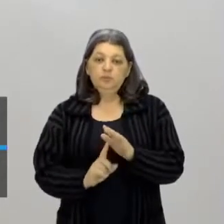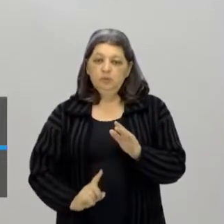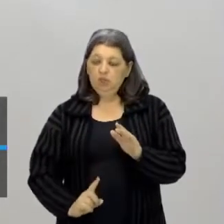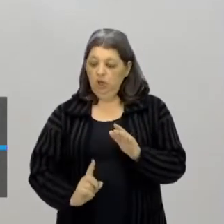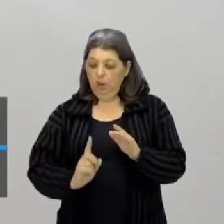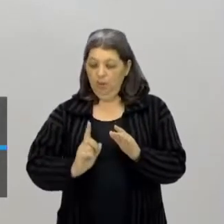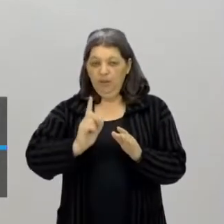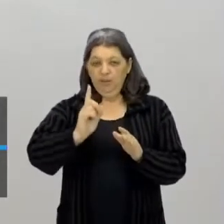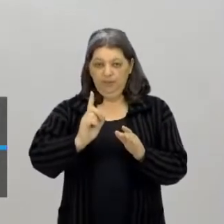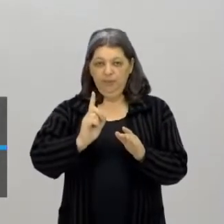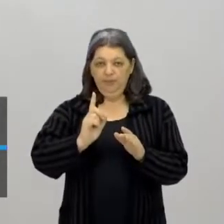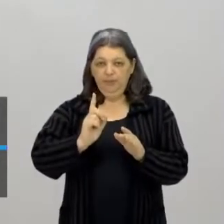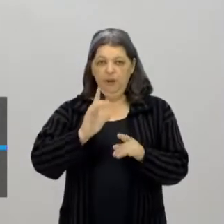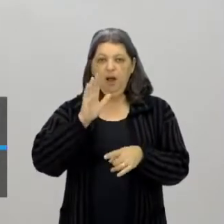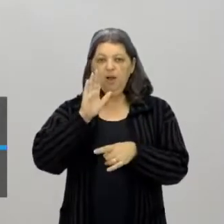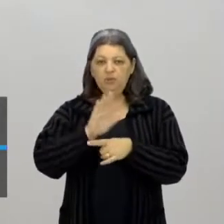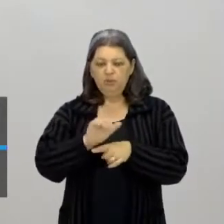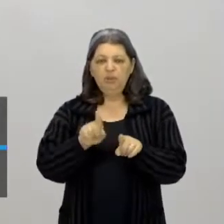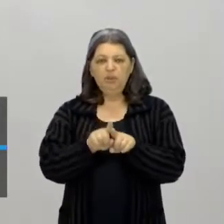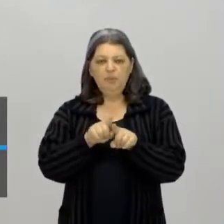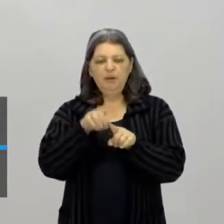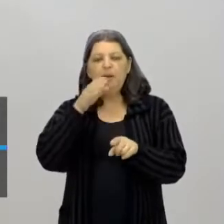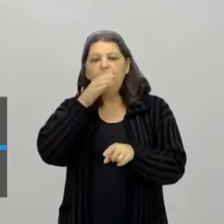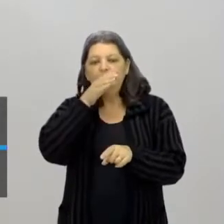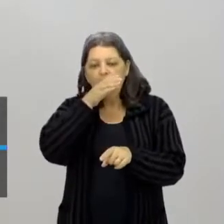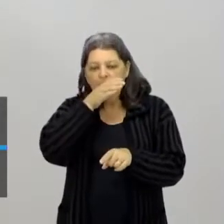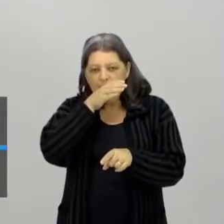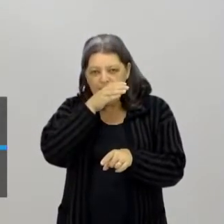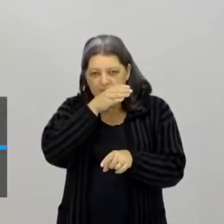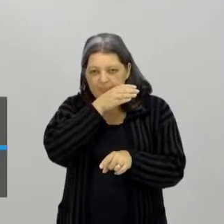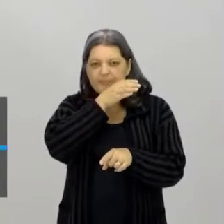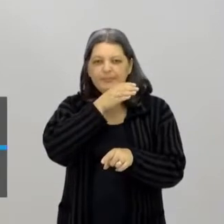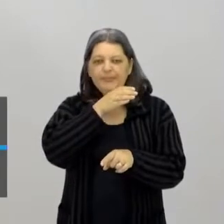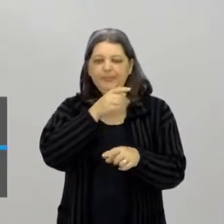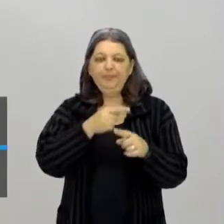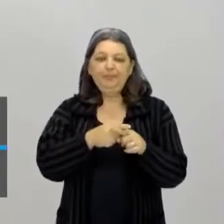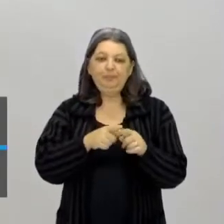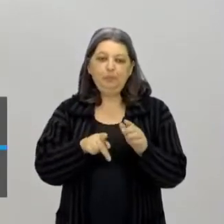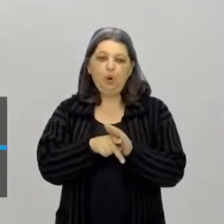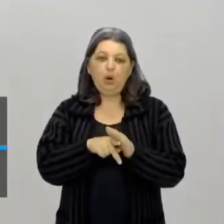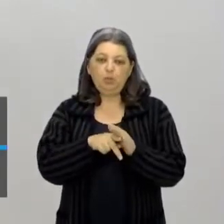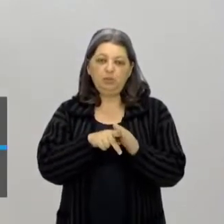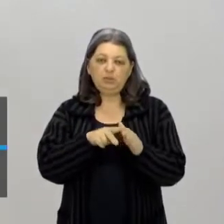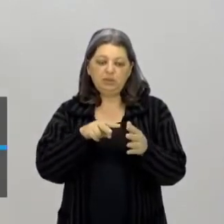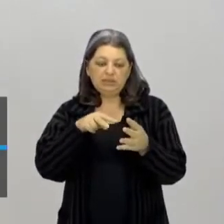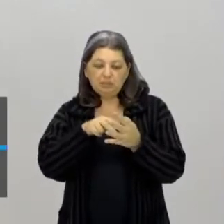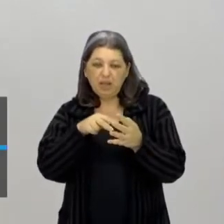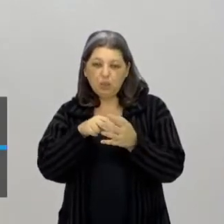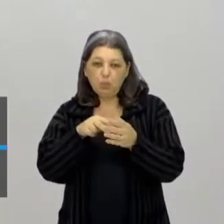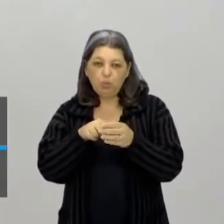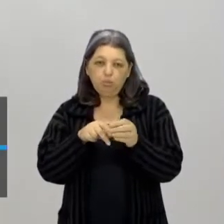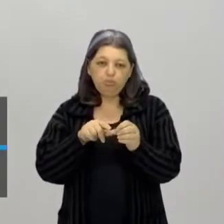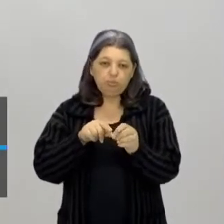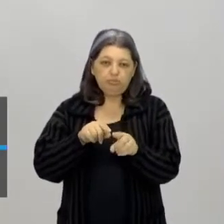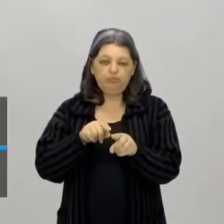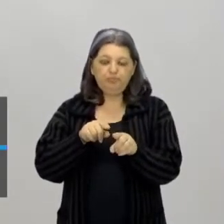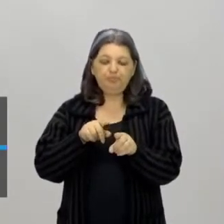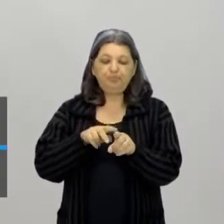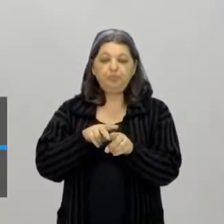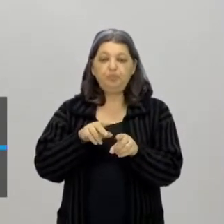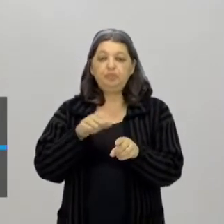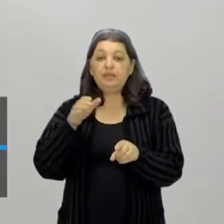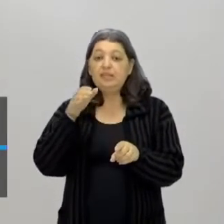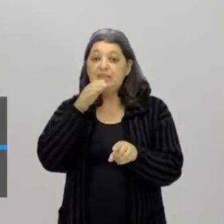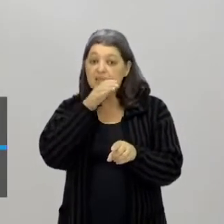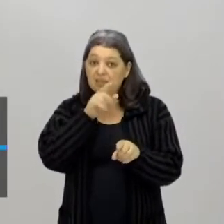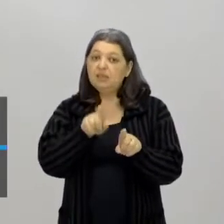ajuda também a cozinhar o calor. E os espetos aqui esquentam mais porque são melhores condutores